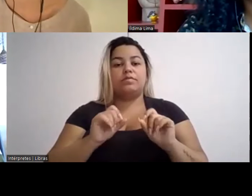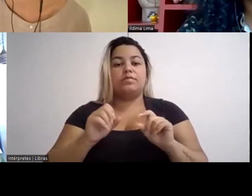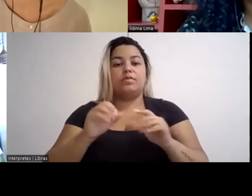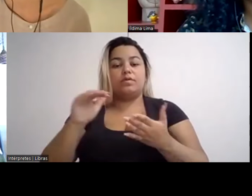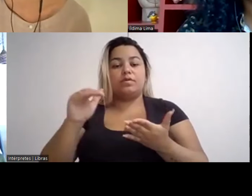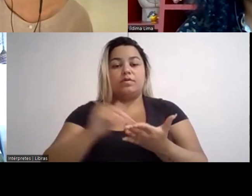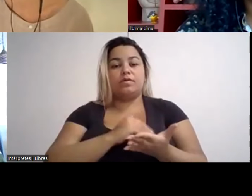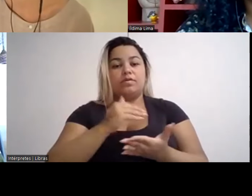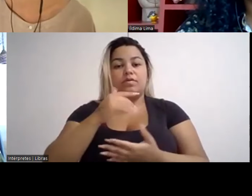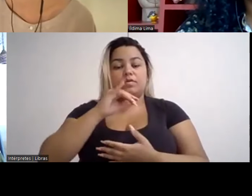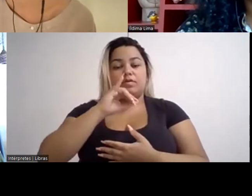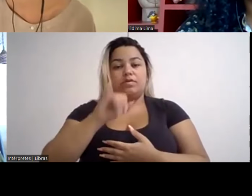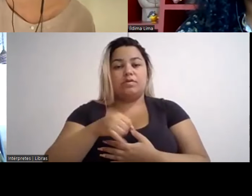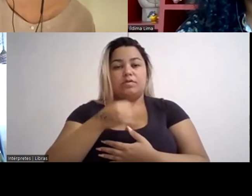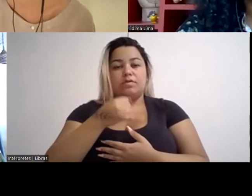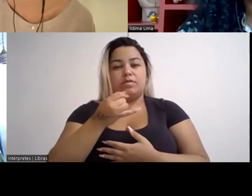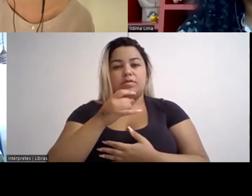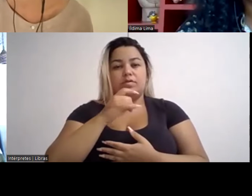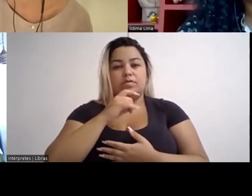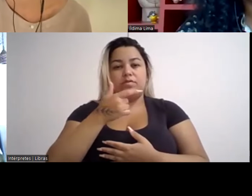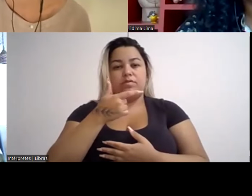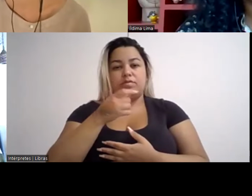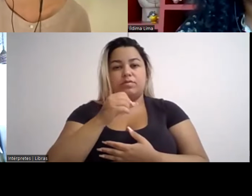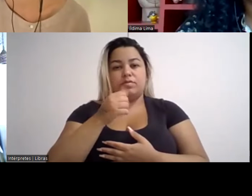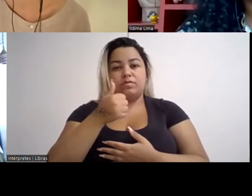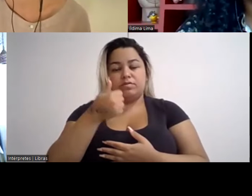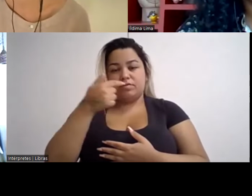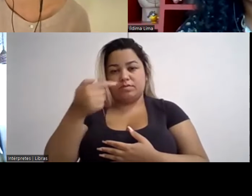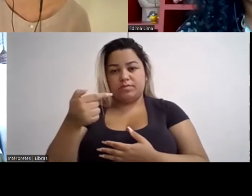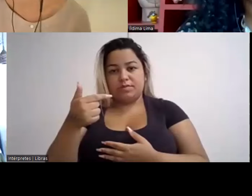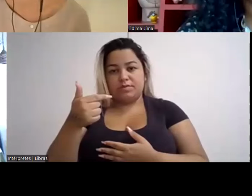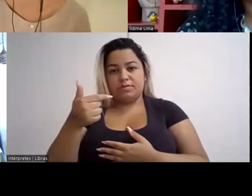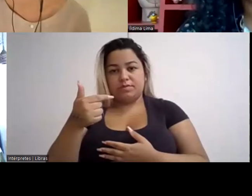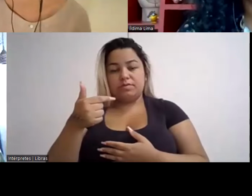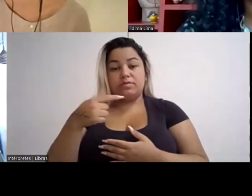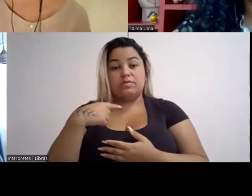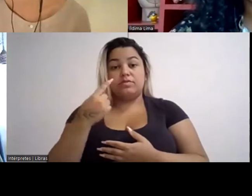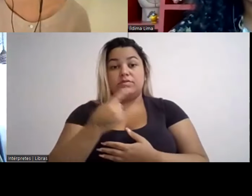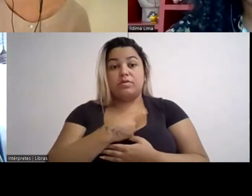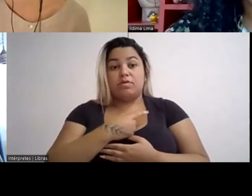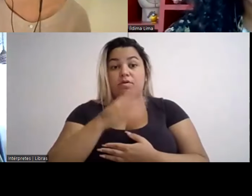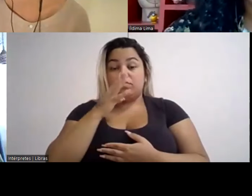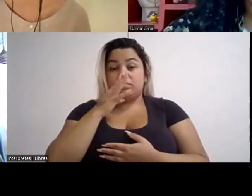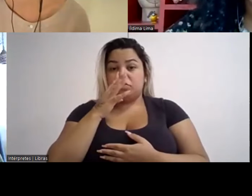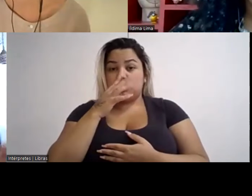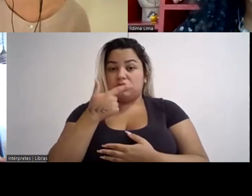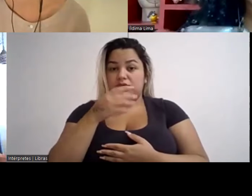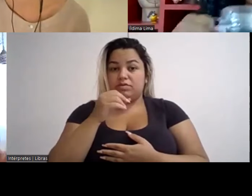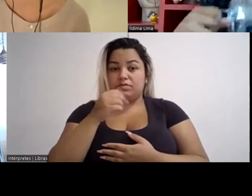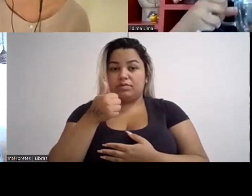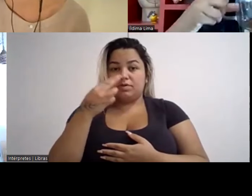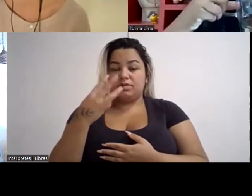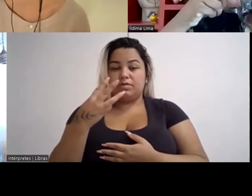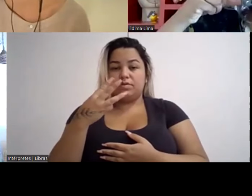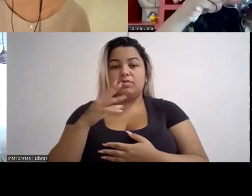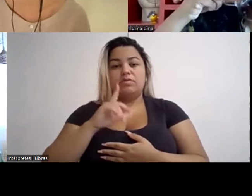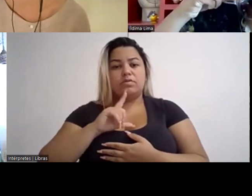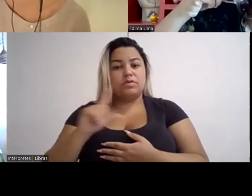em junho de 2012. Nossa, em 2013, no final do ano, eu já estava